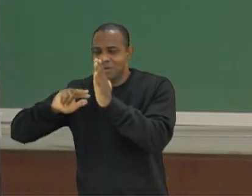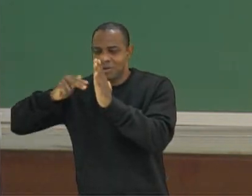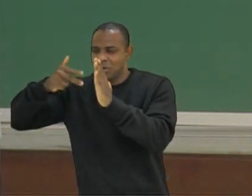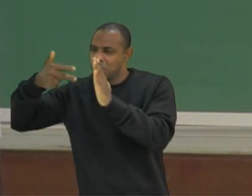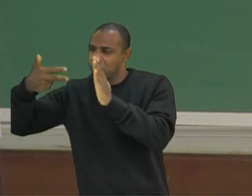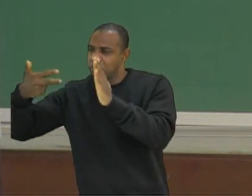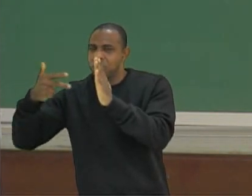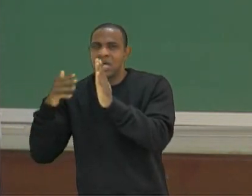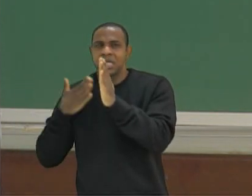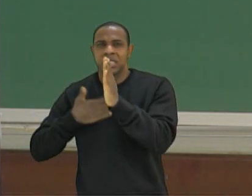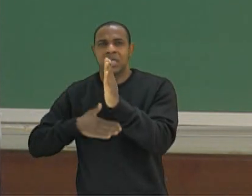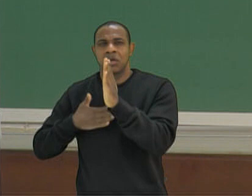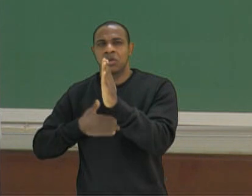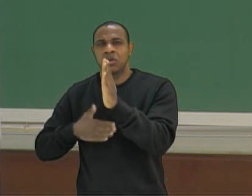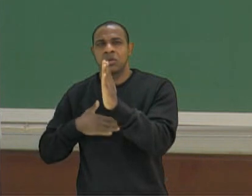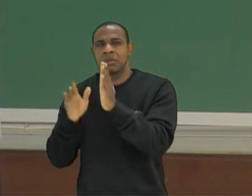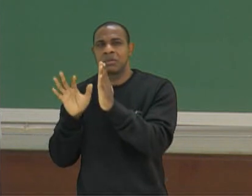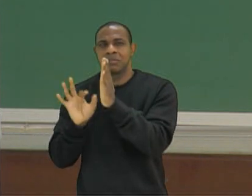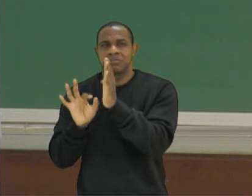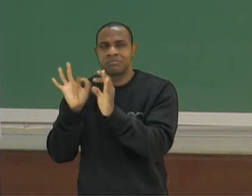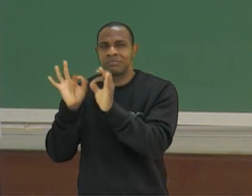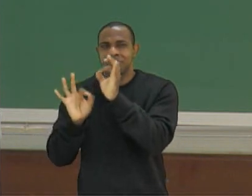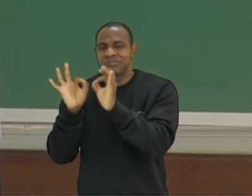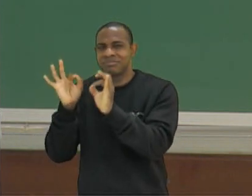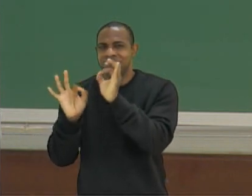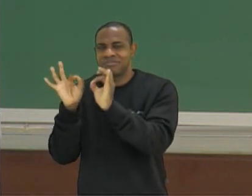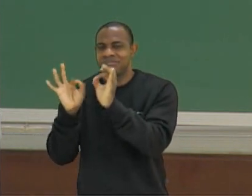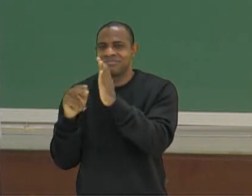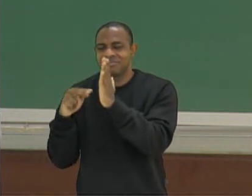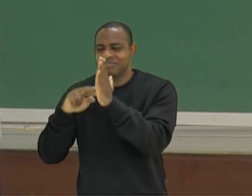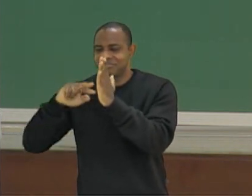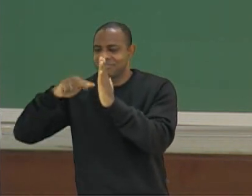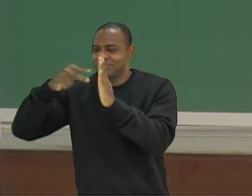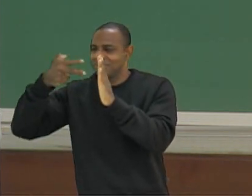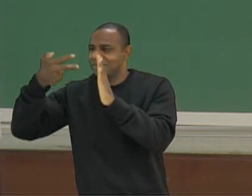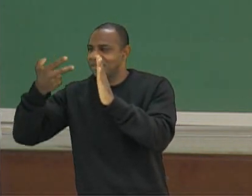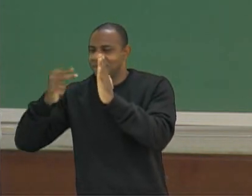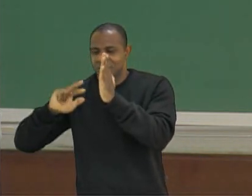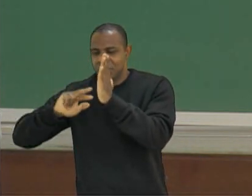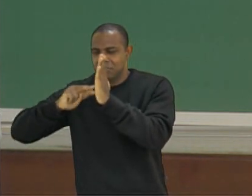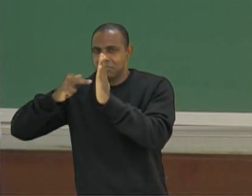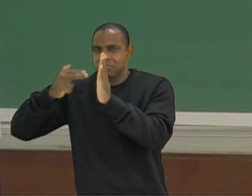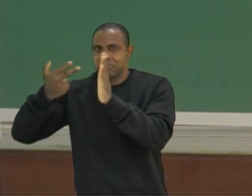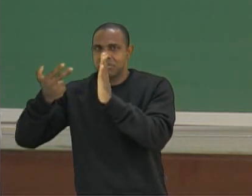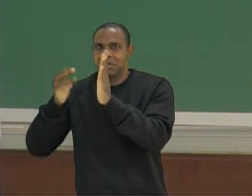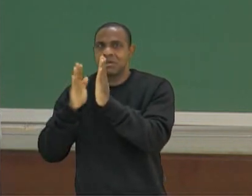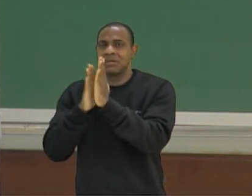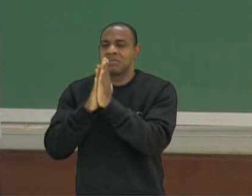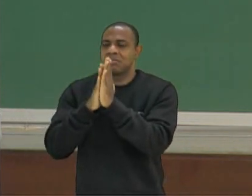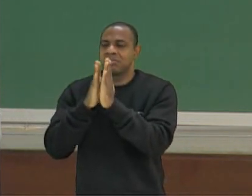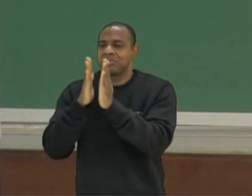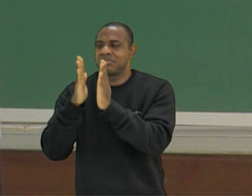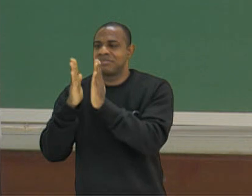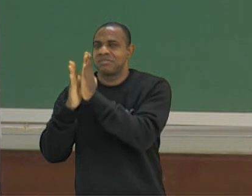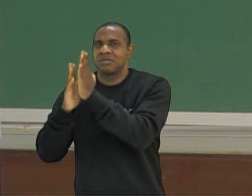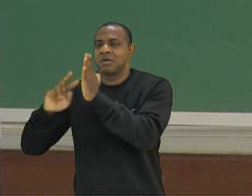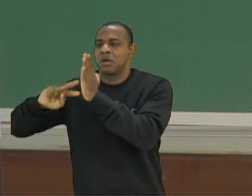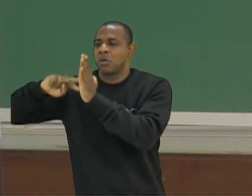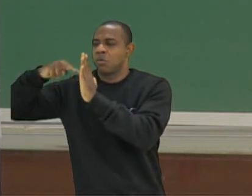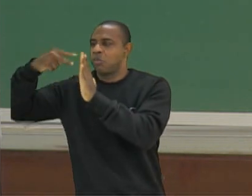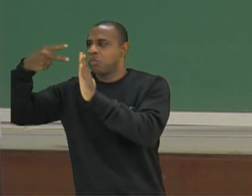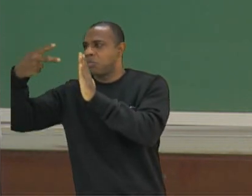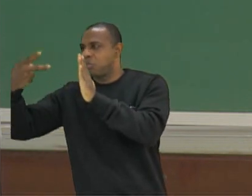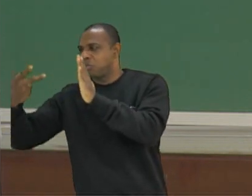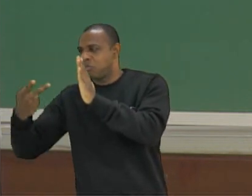mais tranquila, está começando a se tornar algo mais organizado, até que avança para a última plataforma que